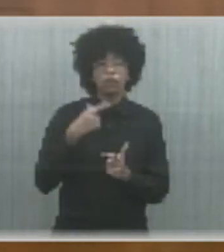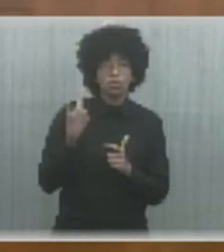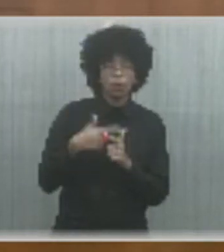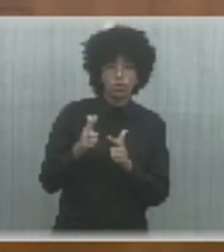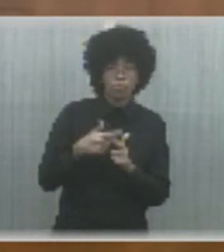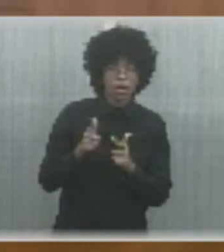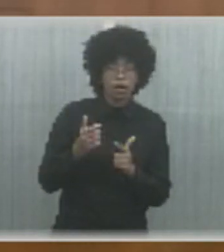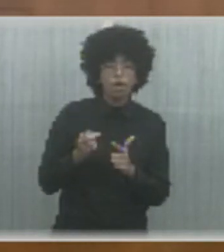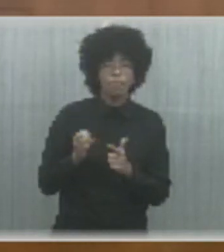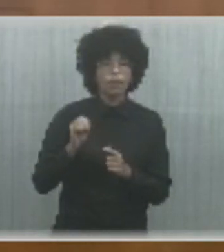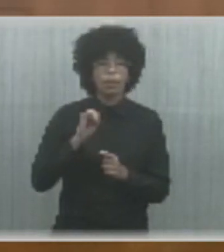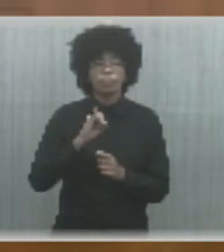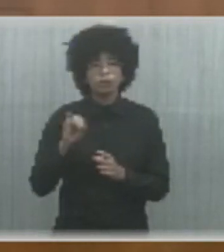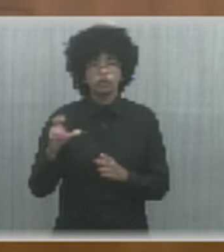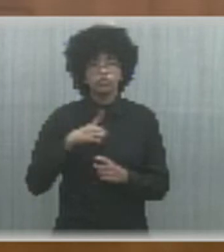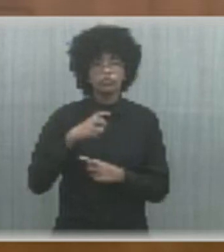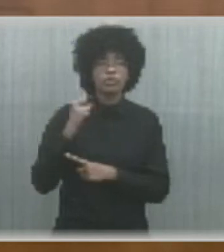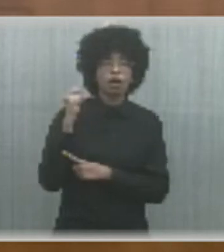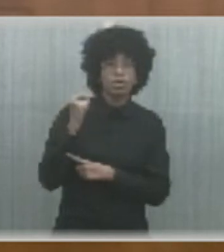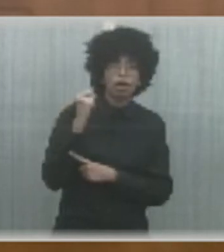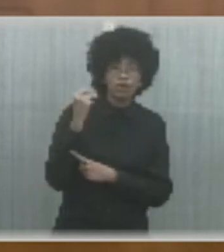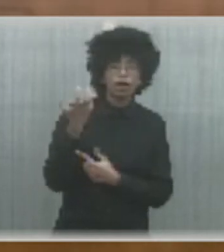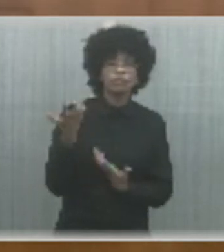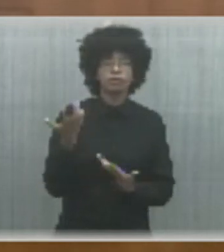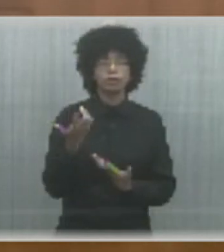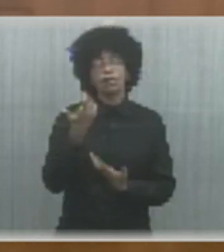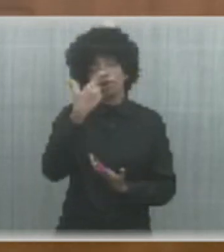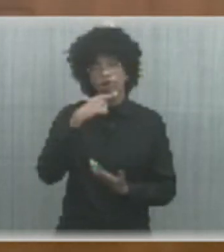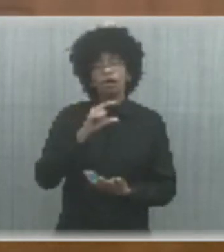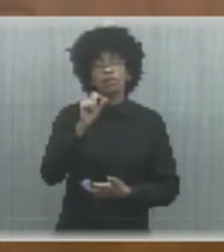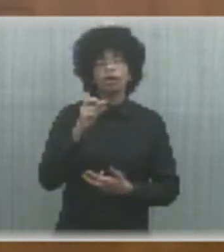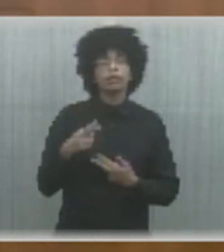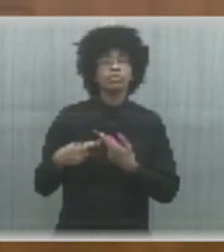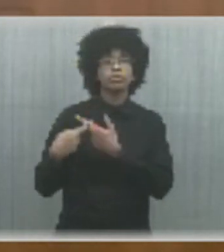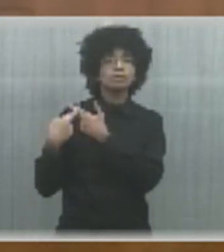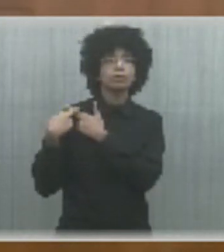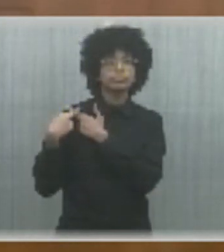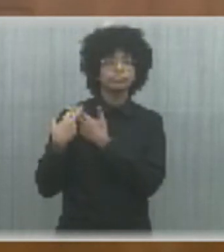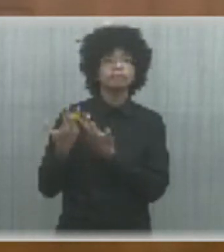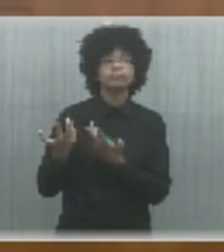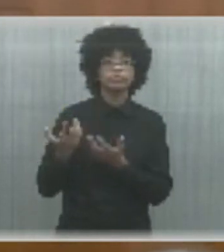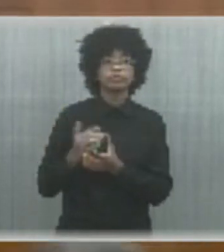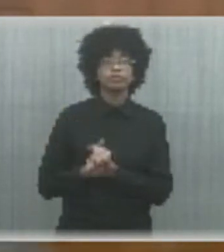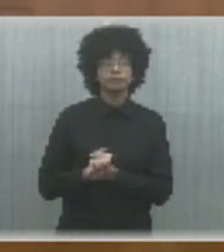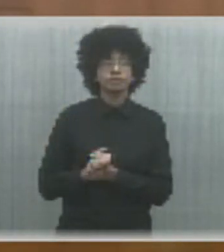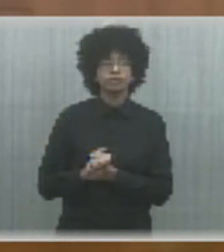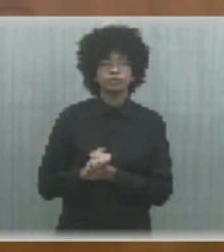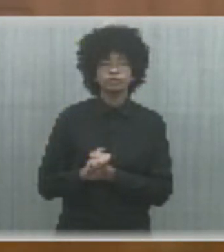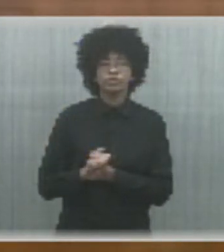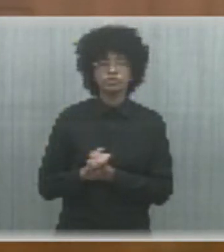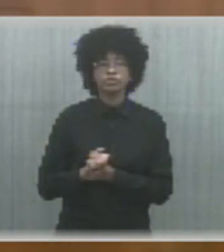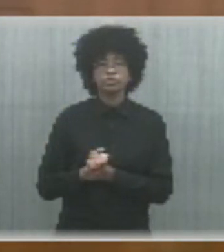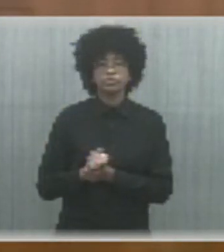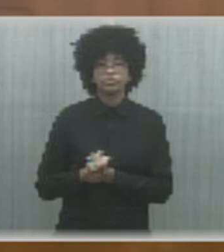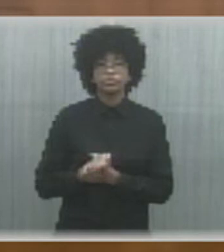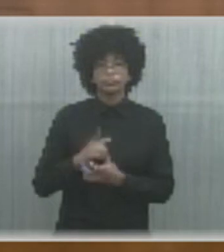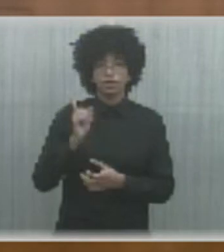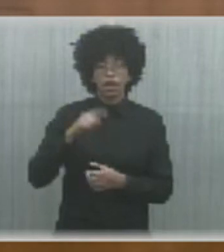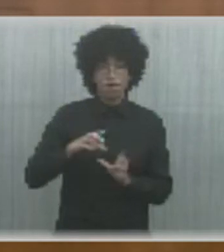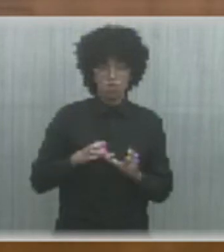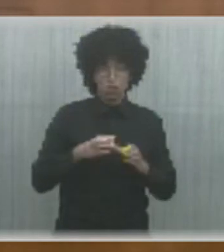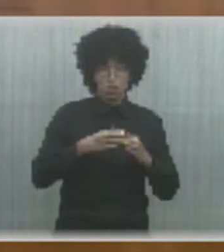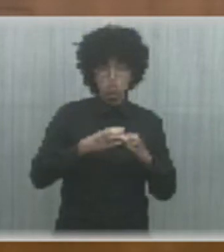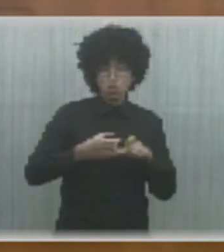se houver uma situação grave, de quem será a responsabilidade, deputado Gustavo? Será da equipe